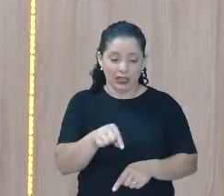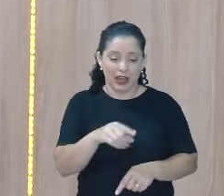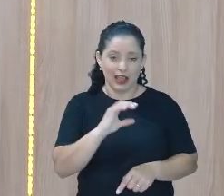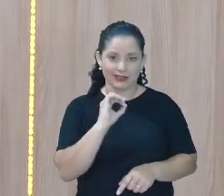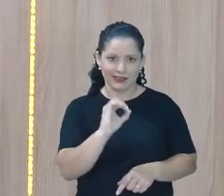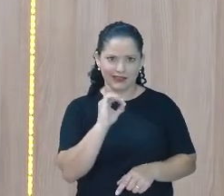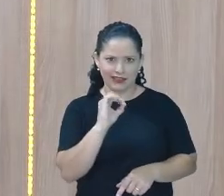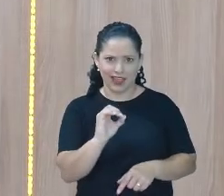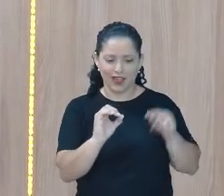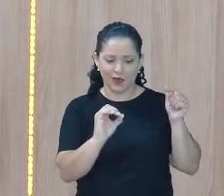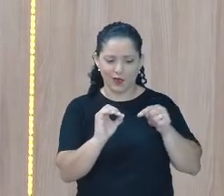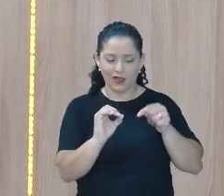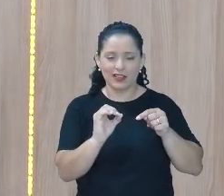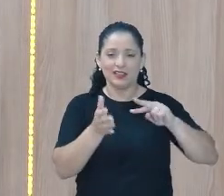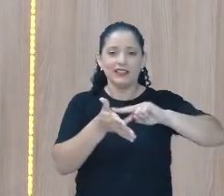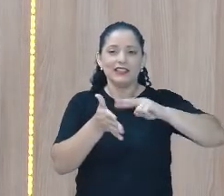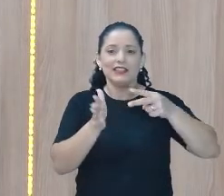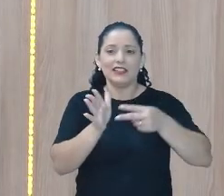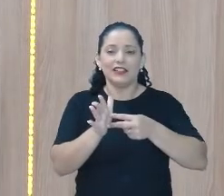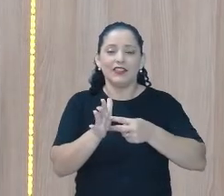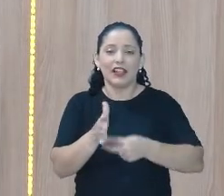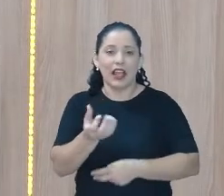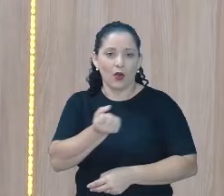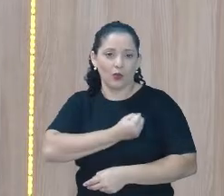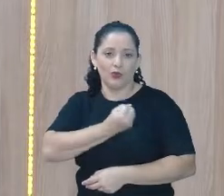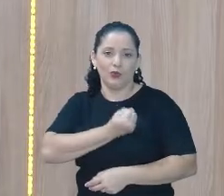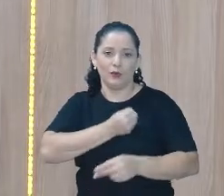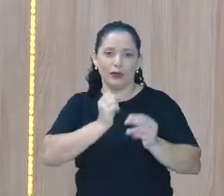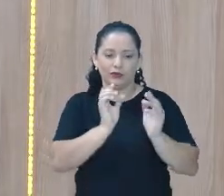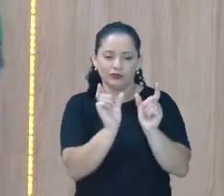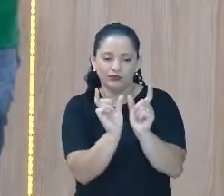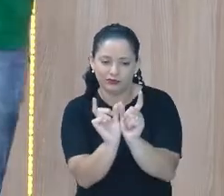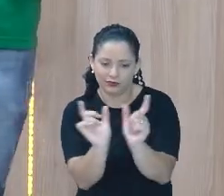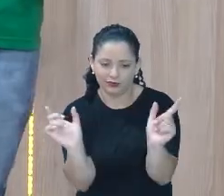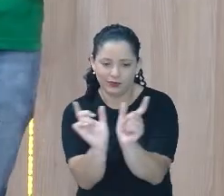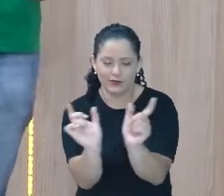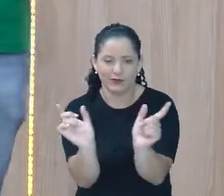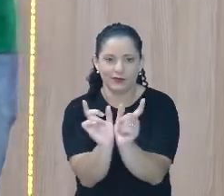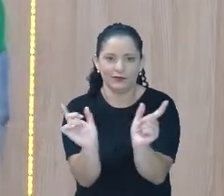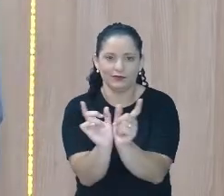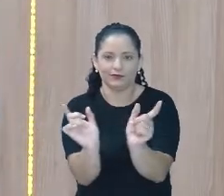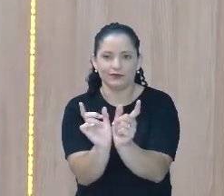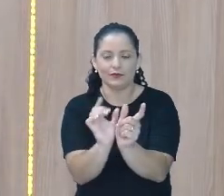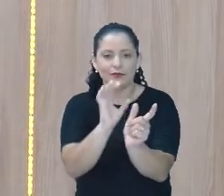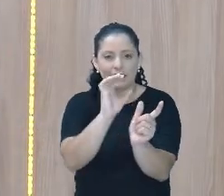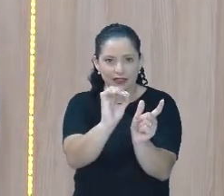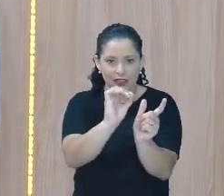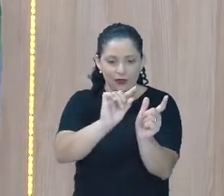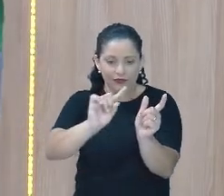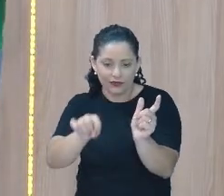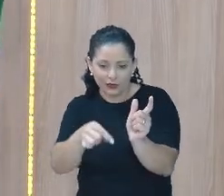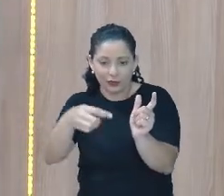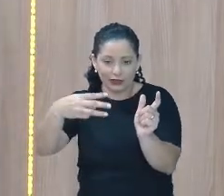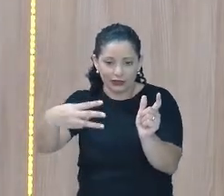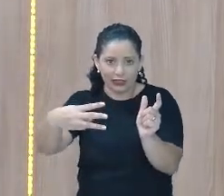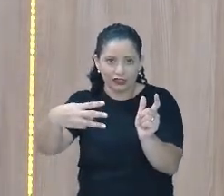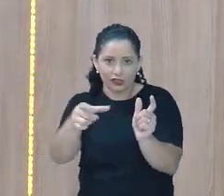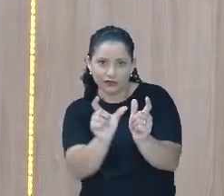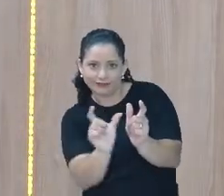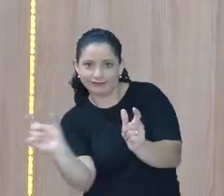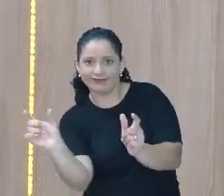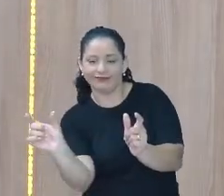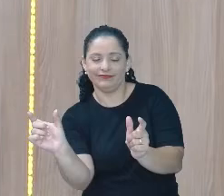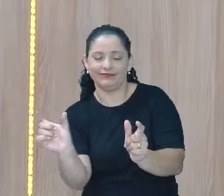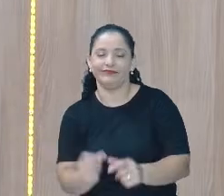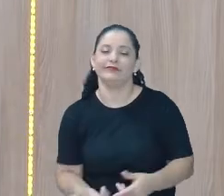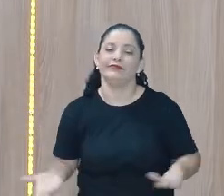aqui, ele representa o número que está aqui na casa decimal, no lugar do 3, certo? Então,